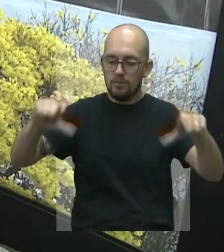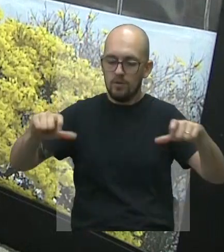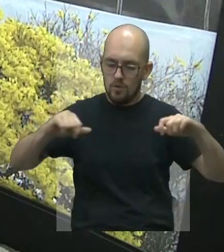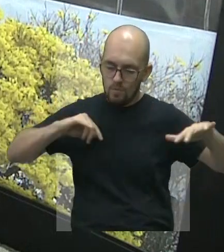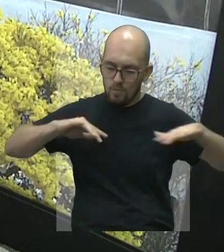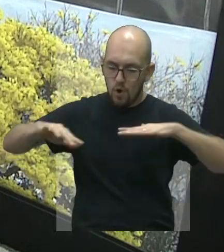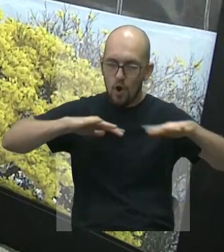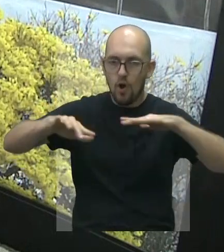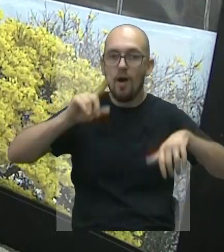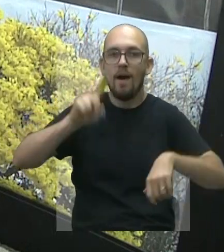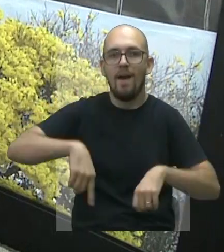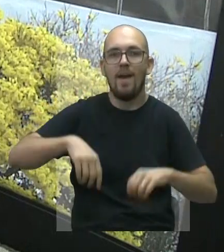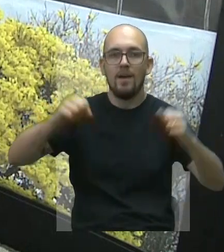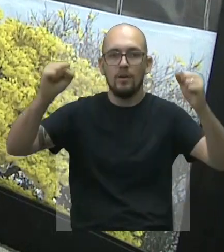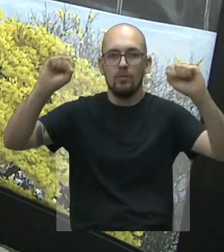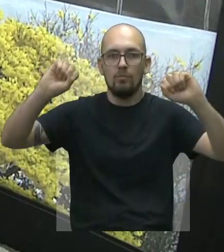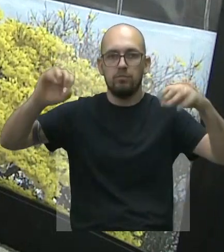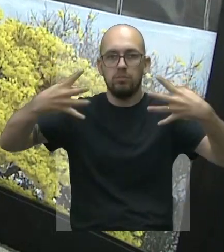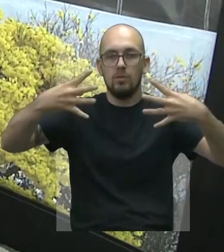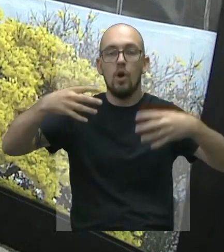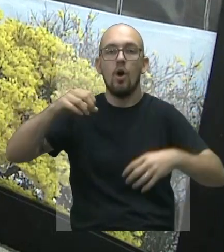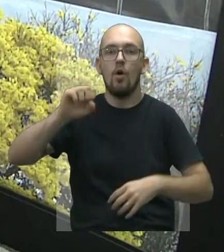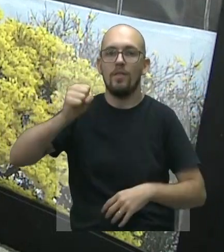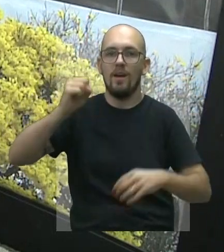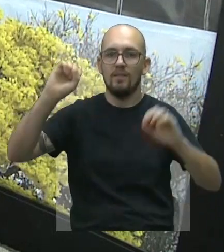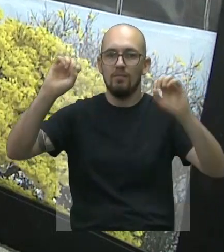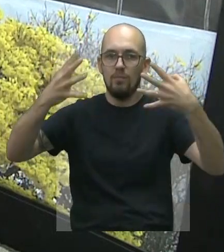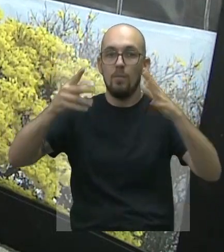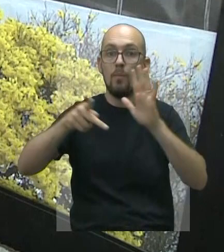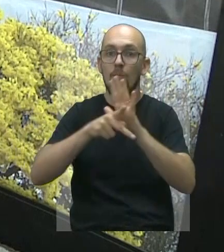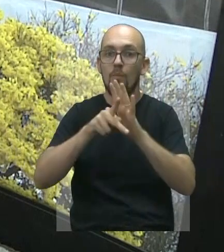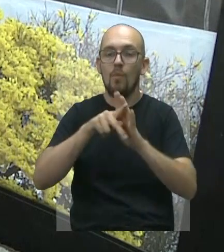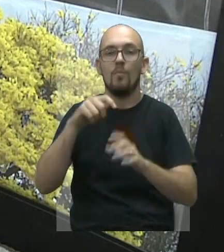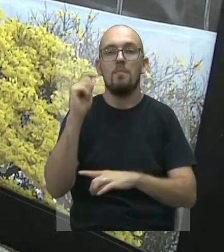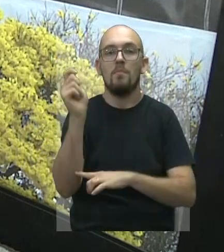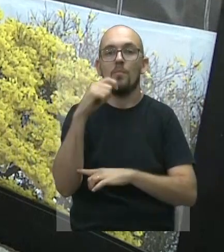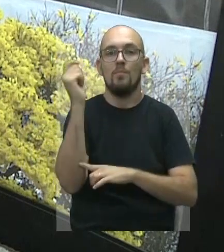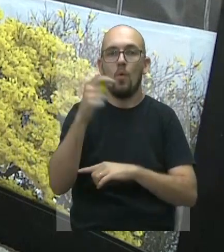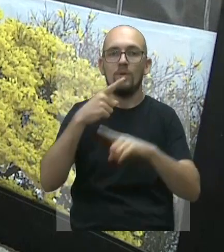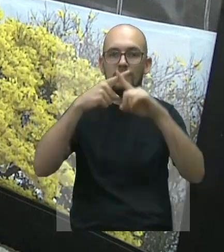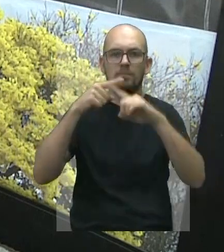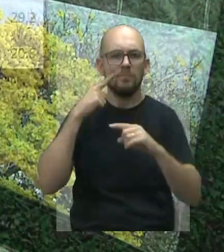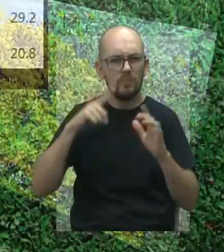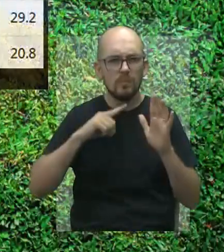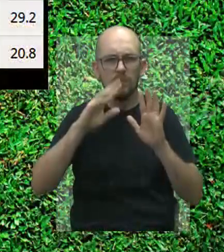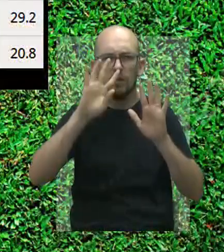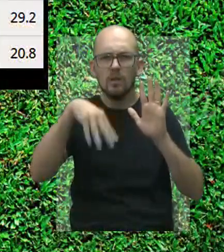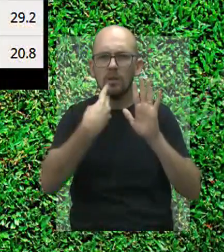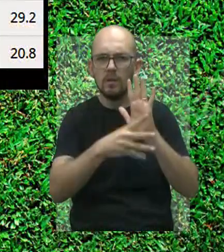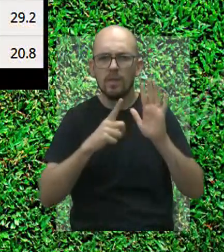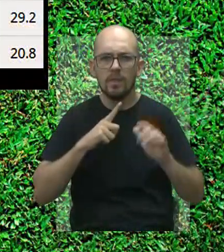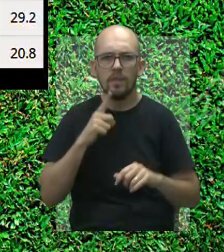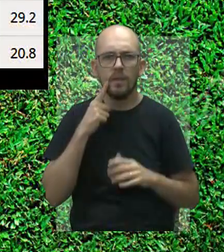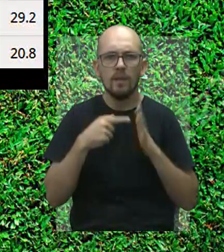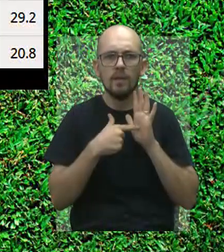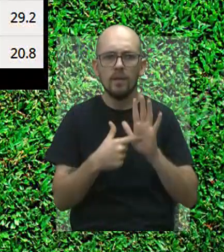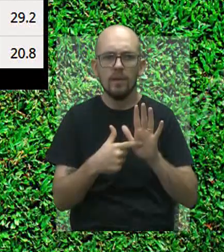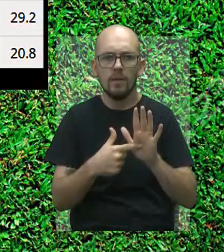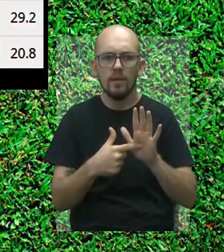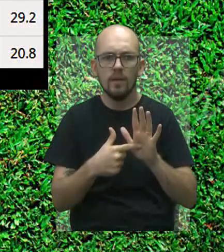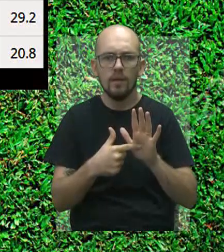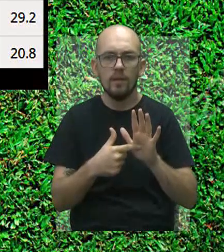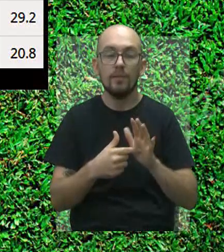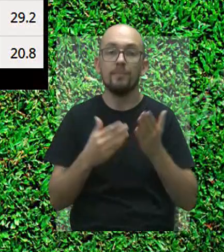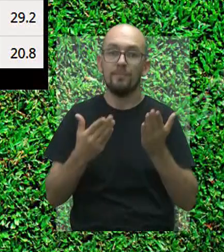oitavas de final do campeonato da 2ª Divisão do Paulista. A gente vai colocar, tem a tabela aí, Beto? Tem para a gente mostrar?